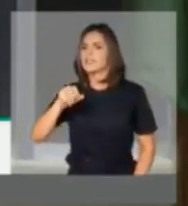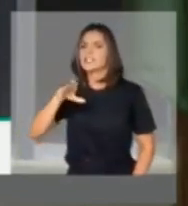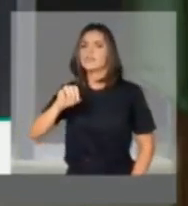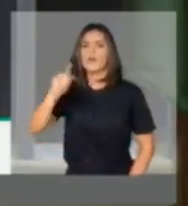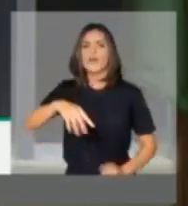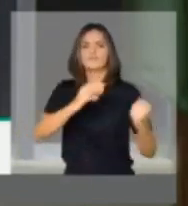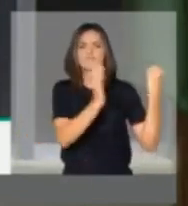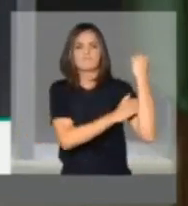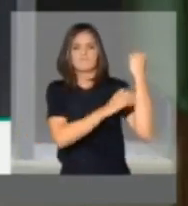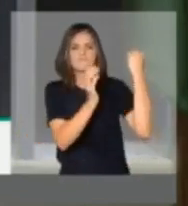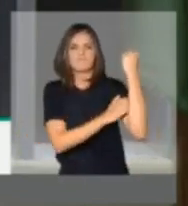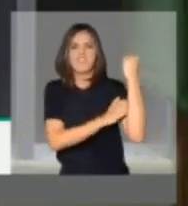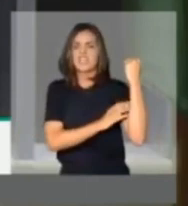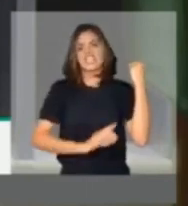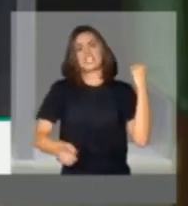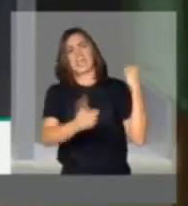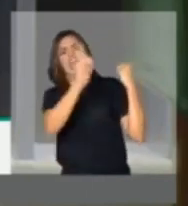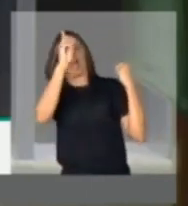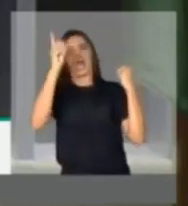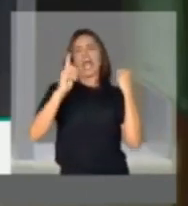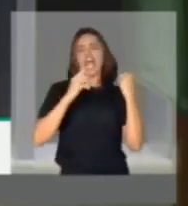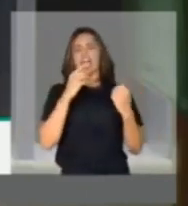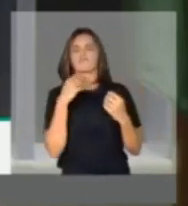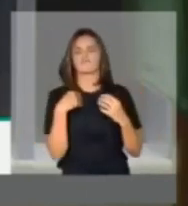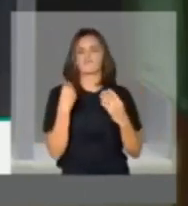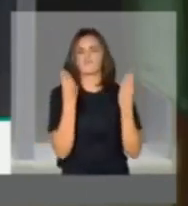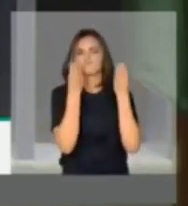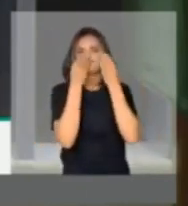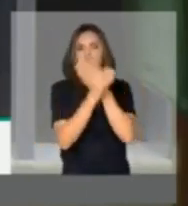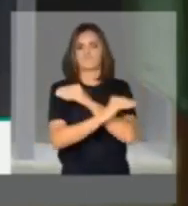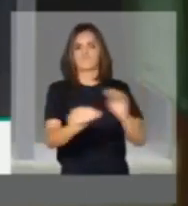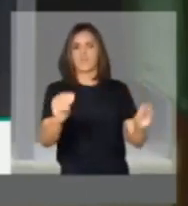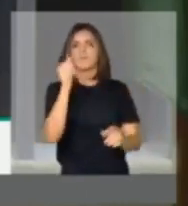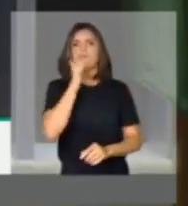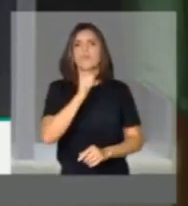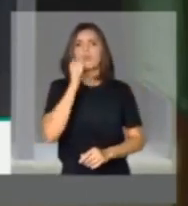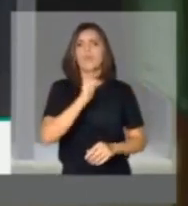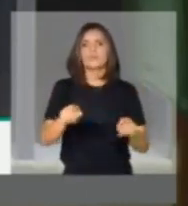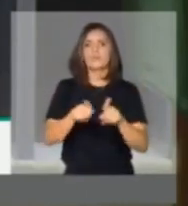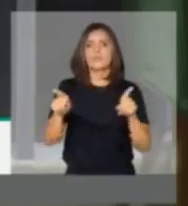mulheres. Isso também se volta contra as mulheres do próprio PSL.